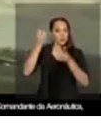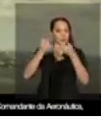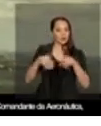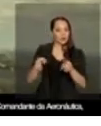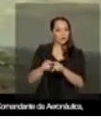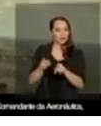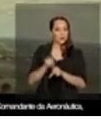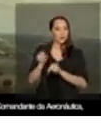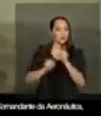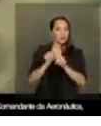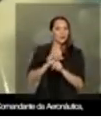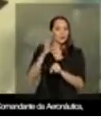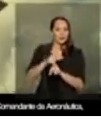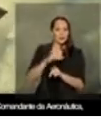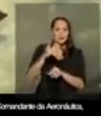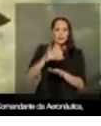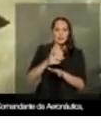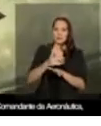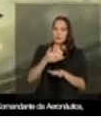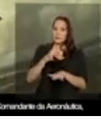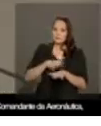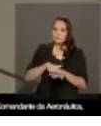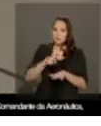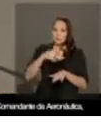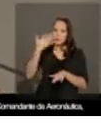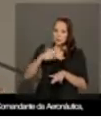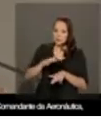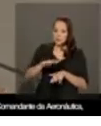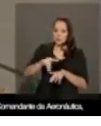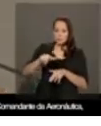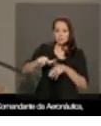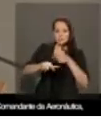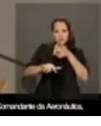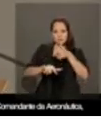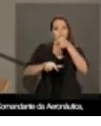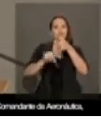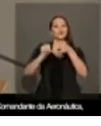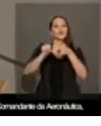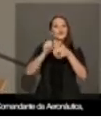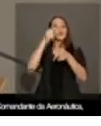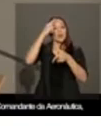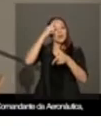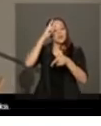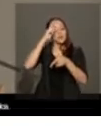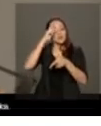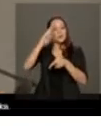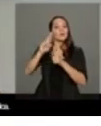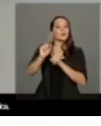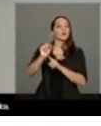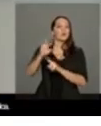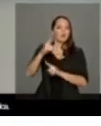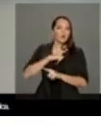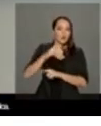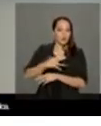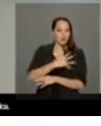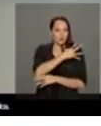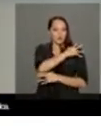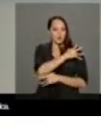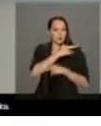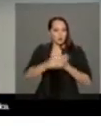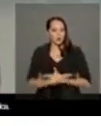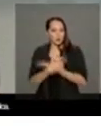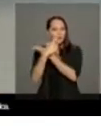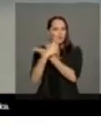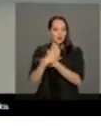ainda que o tiro de detenção só pode ser autorizado pelo comandante da Aeronáutica por delegação de